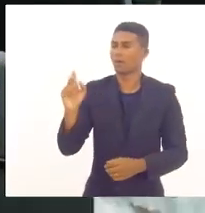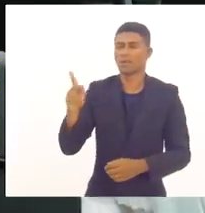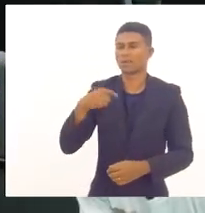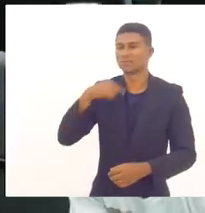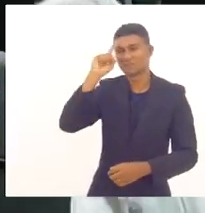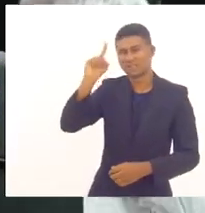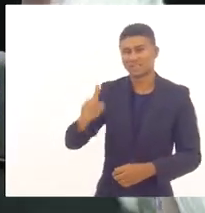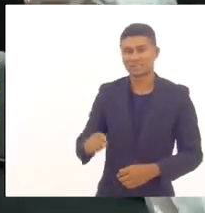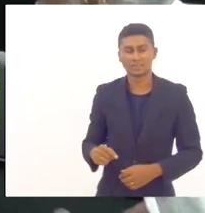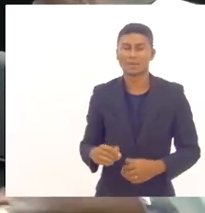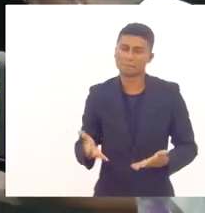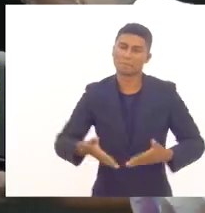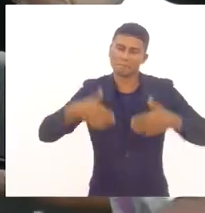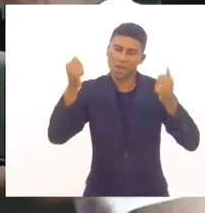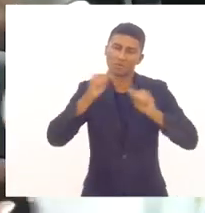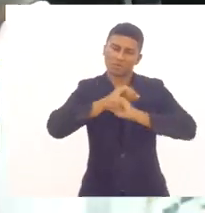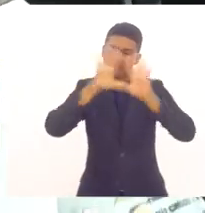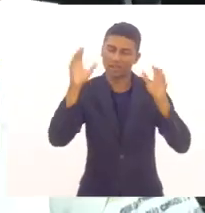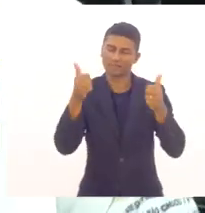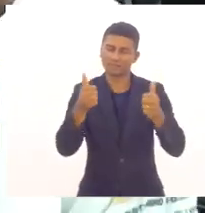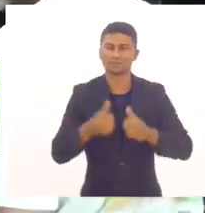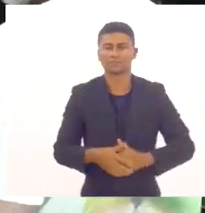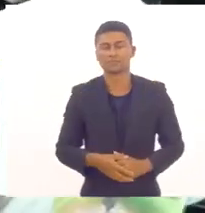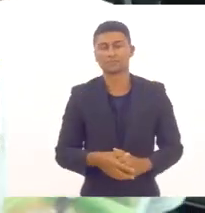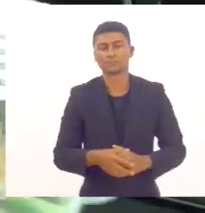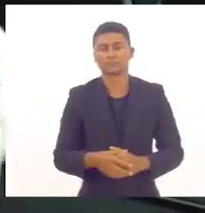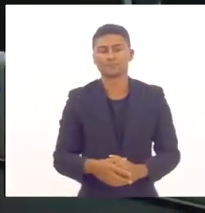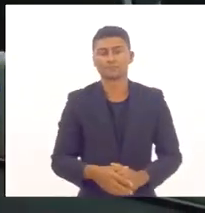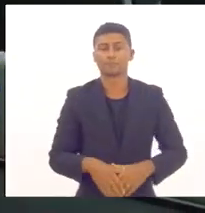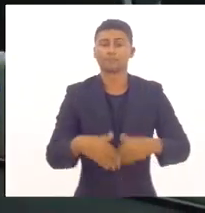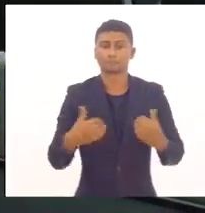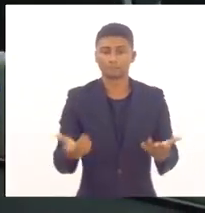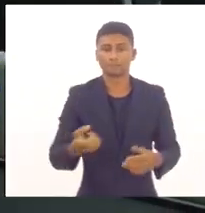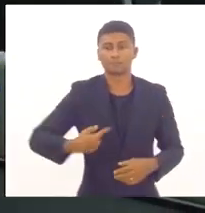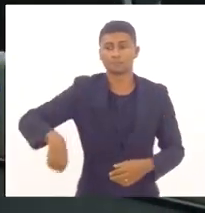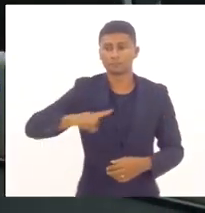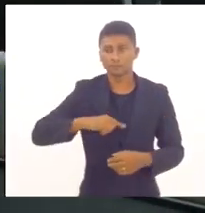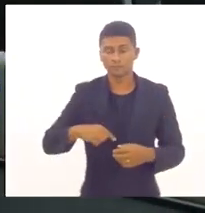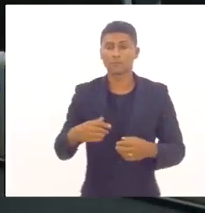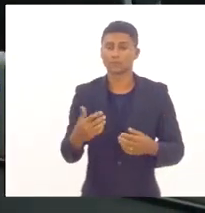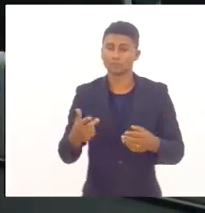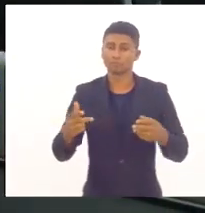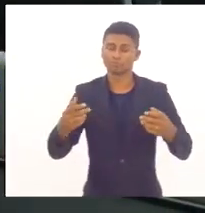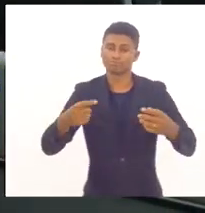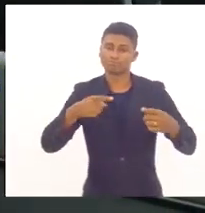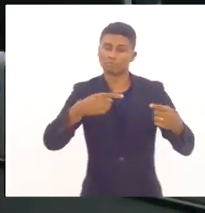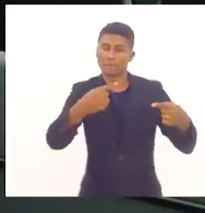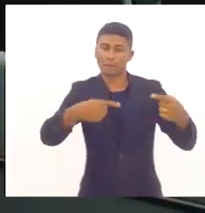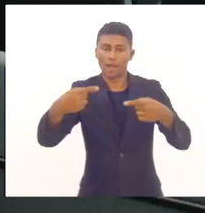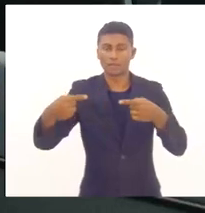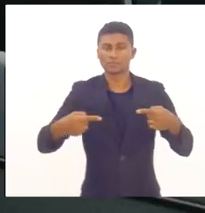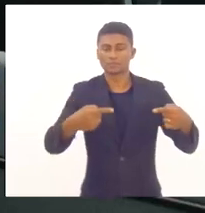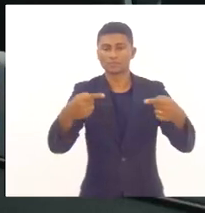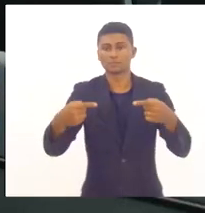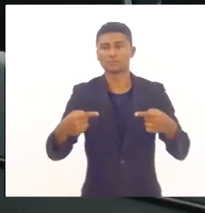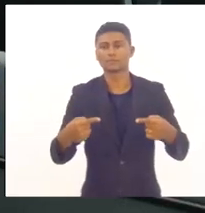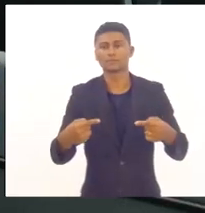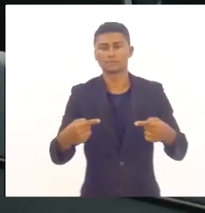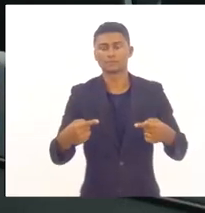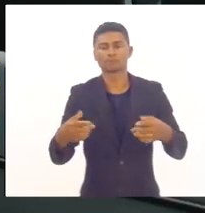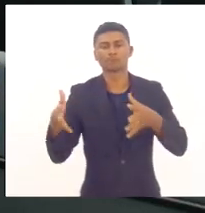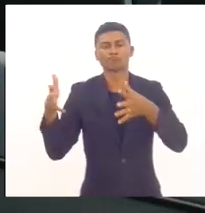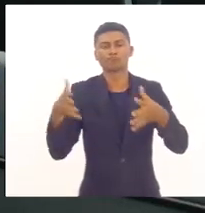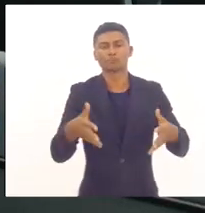para esclarecer o melhor. Esclarecer o melhor. Bom, gente, para a gente chegar aqui a esse debate, eu preciso fazer